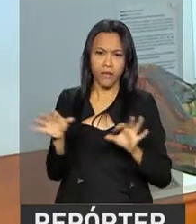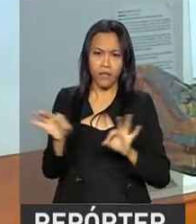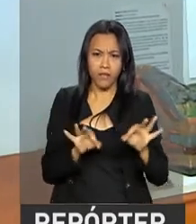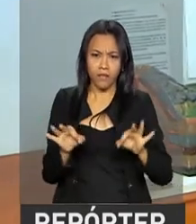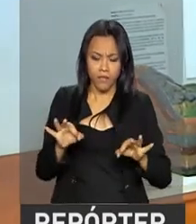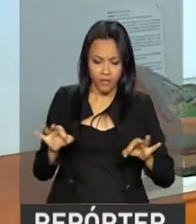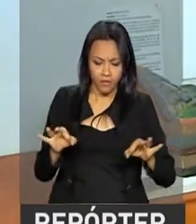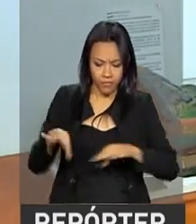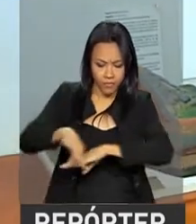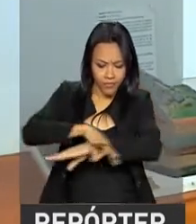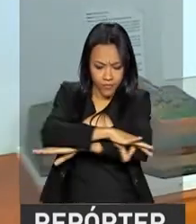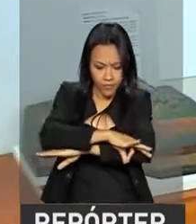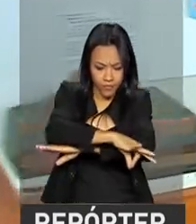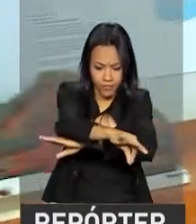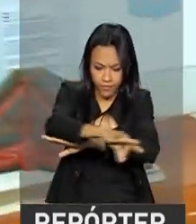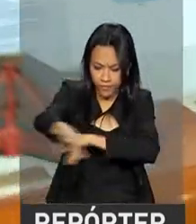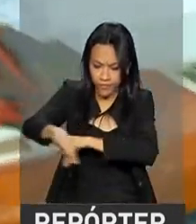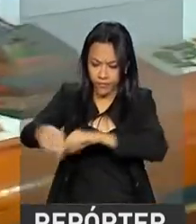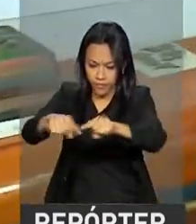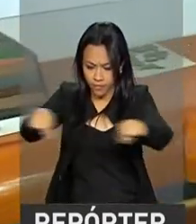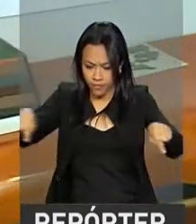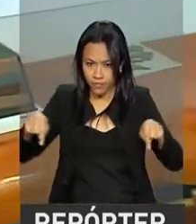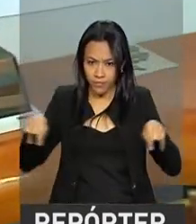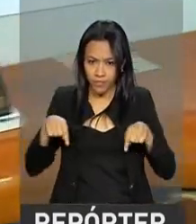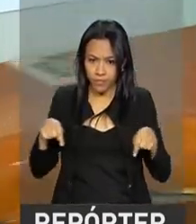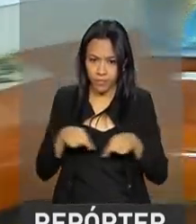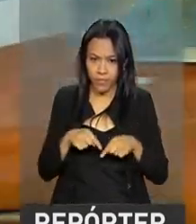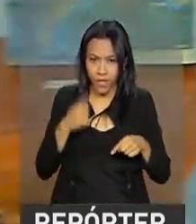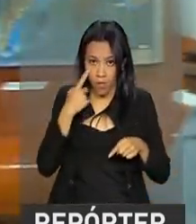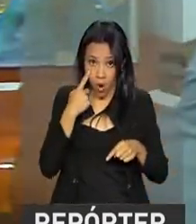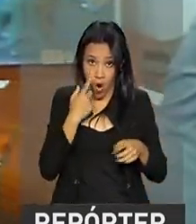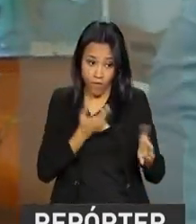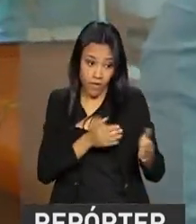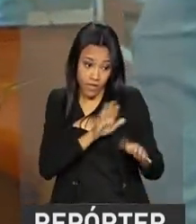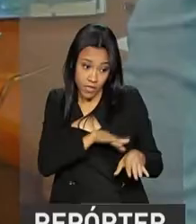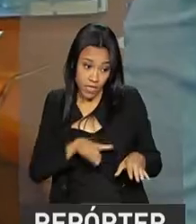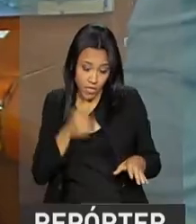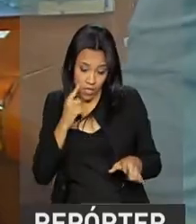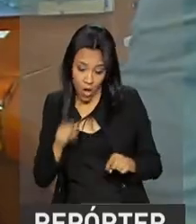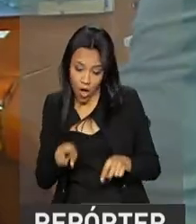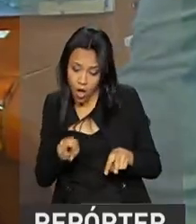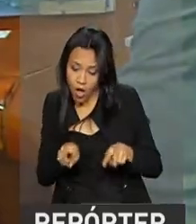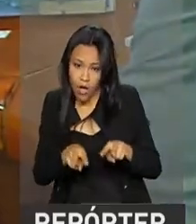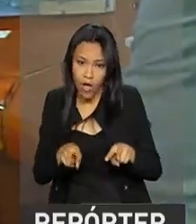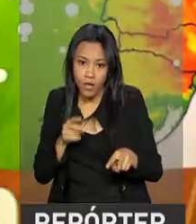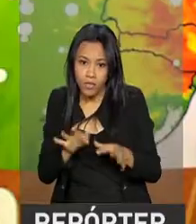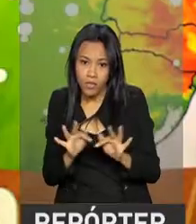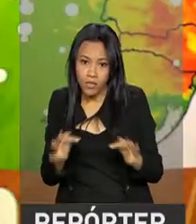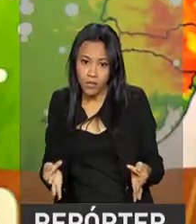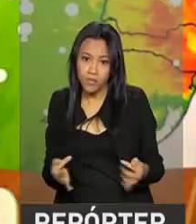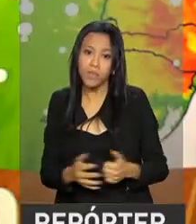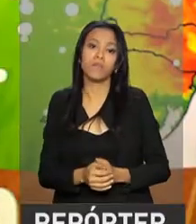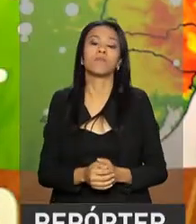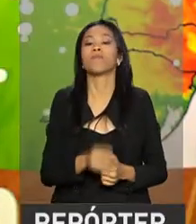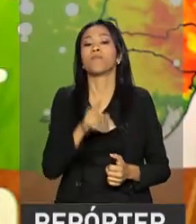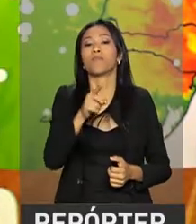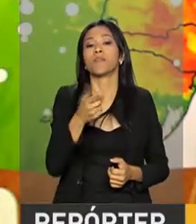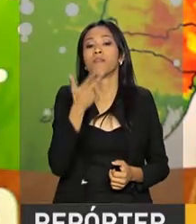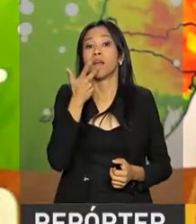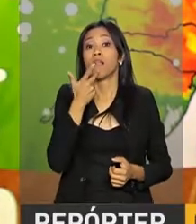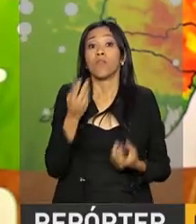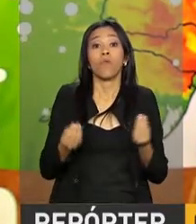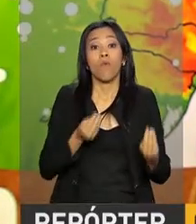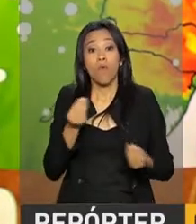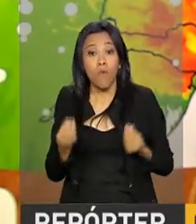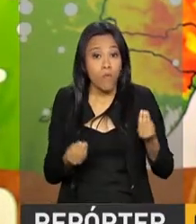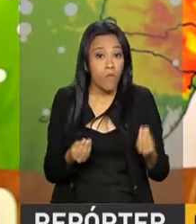Aqui tem uma muito interessante, a gente mostra para as crianças de uma forma mais simples, que seria um terremoto. Mostrando como é que é a